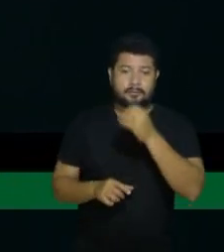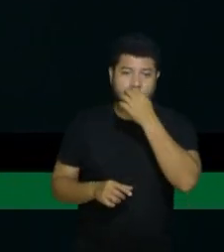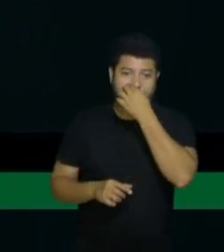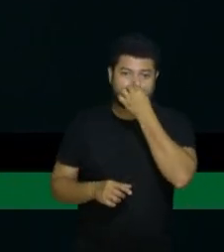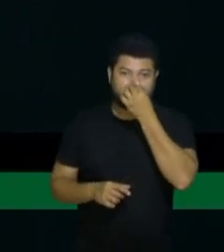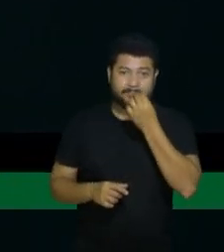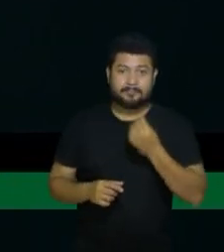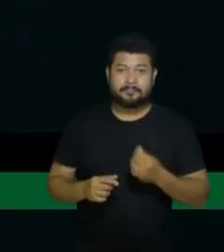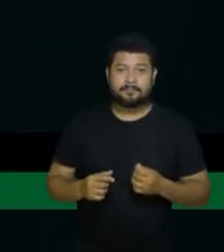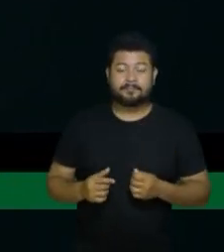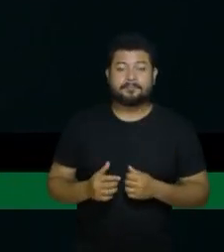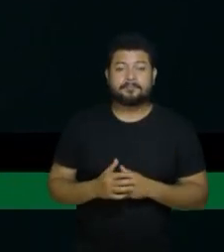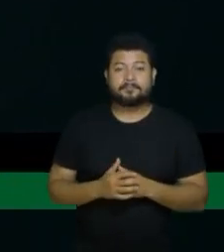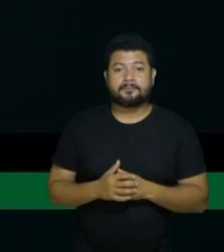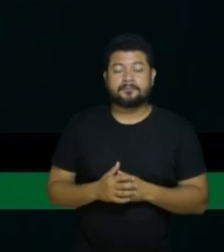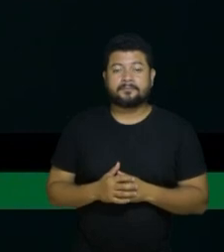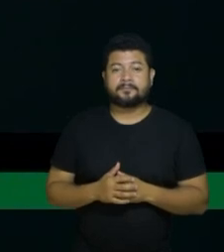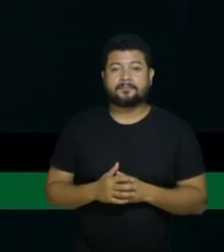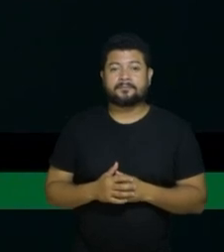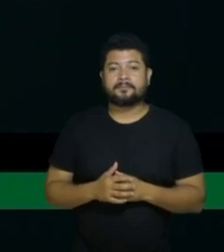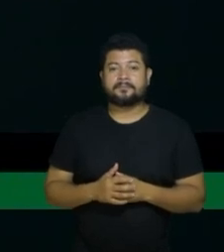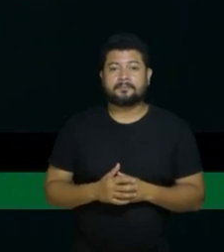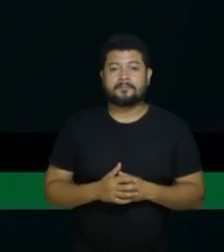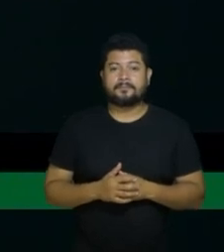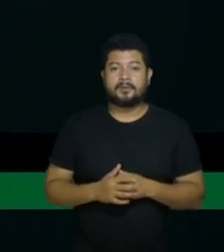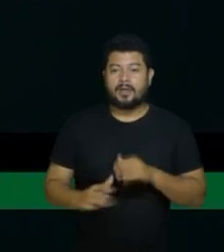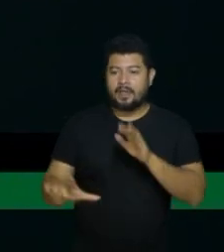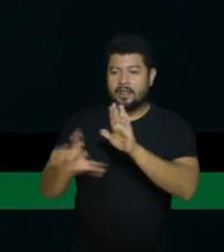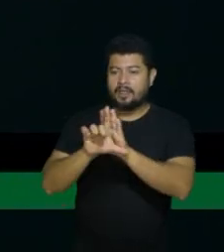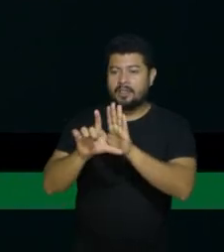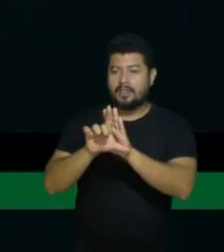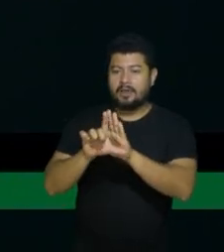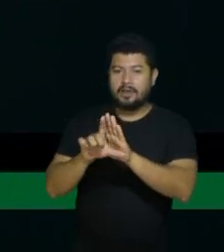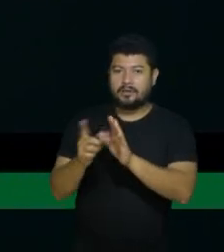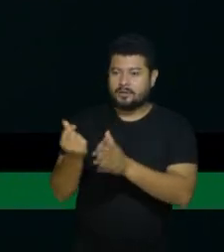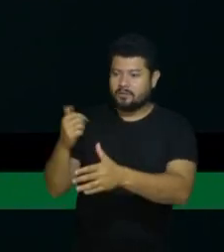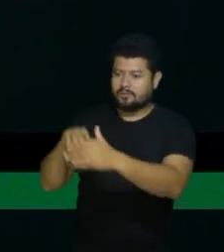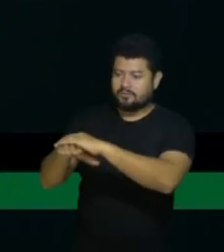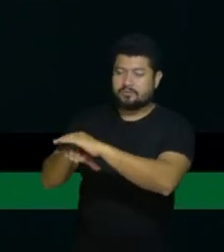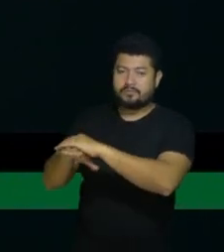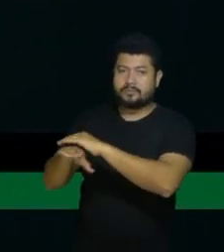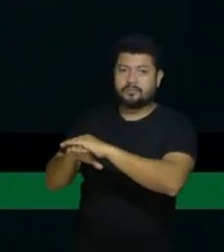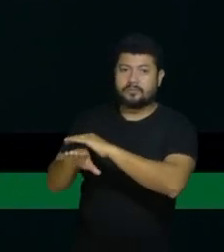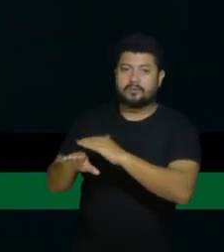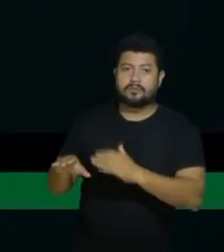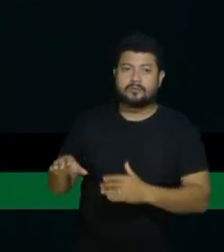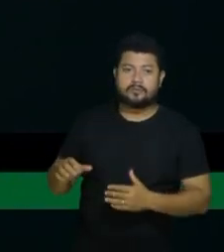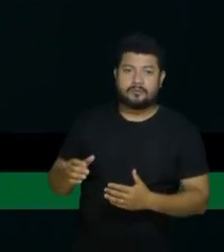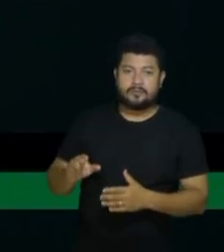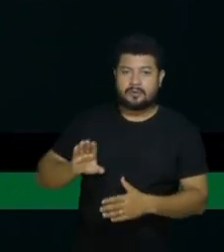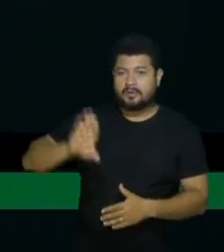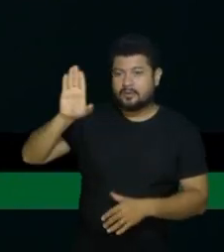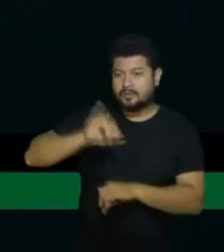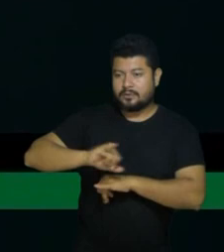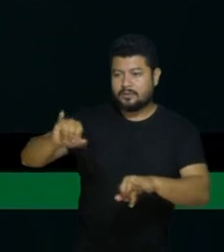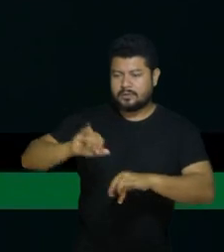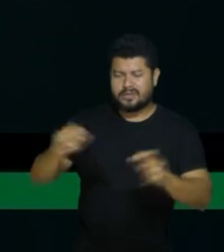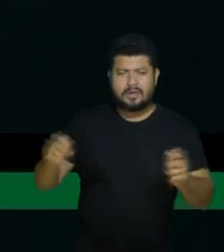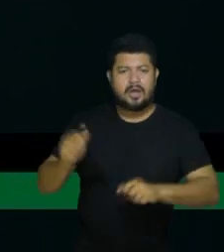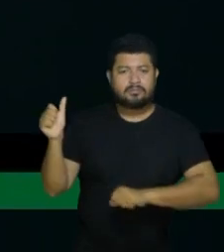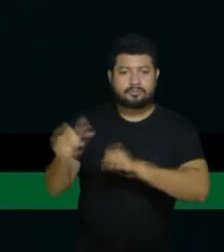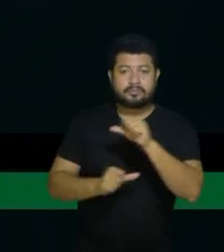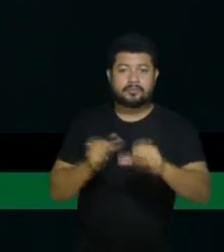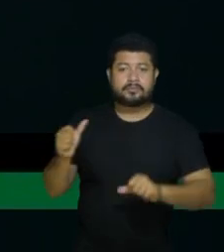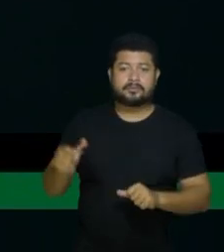de ser uma lei de fundo eleitoral pode ser uma lei modificada